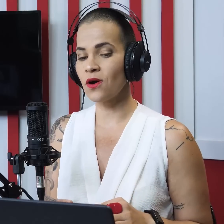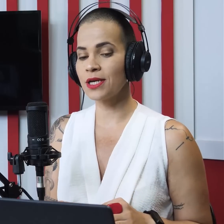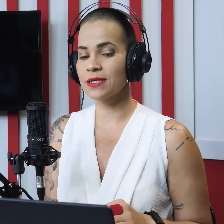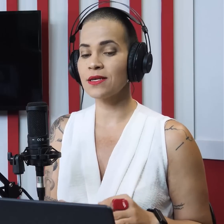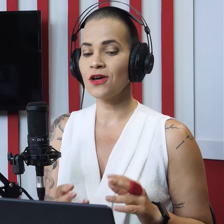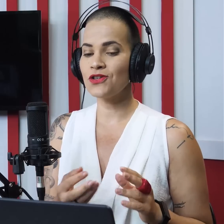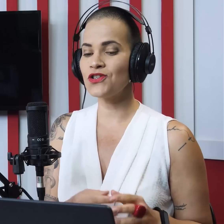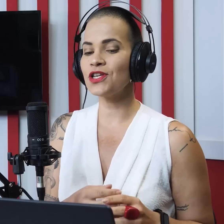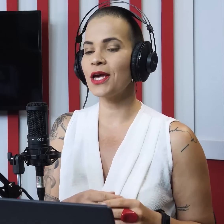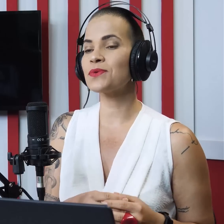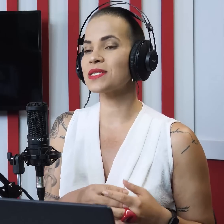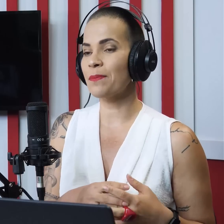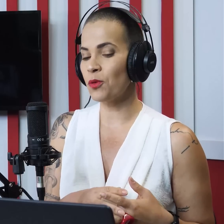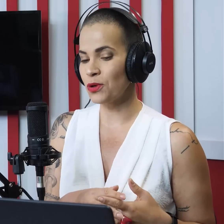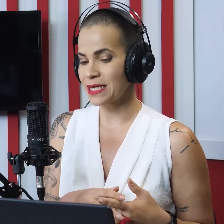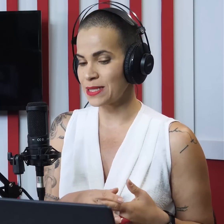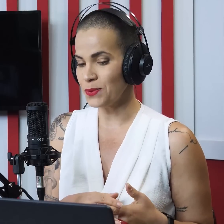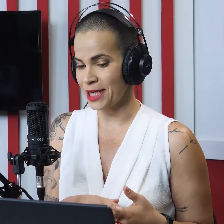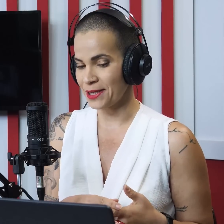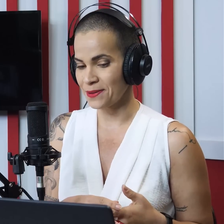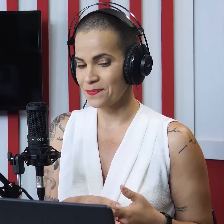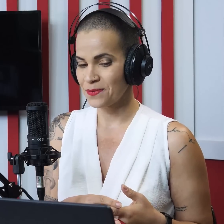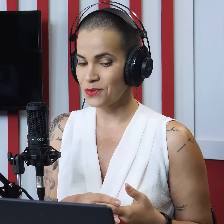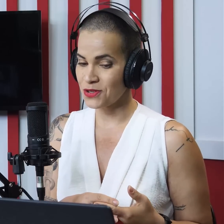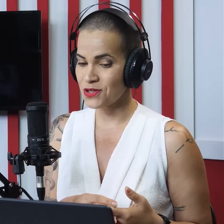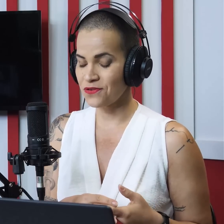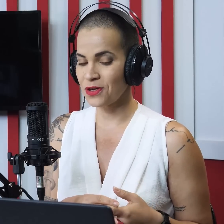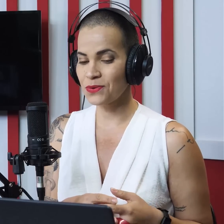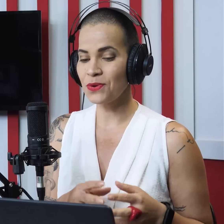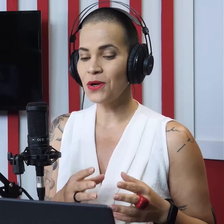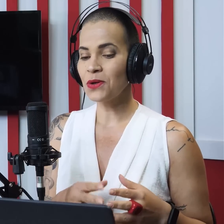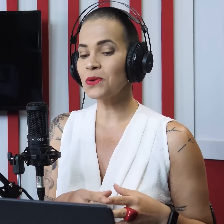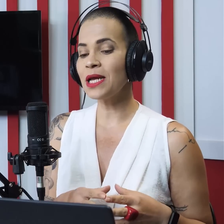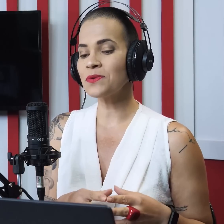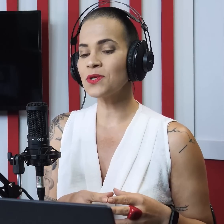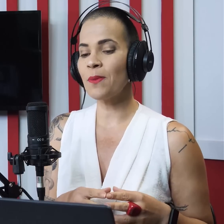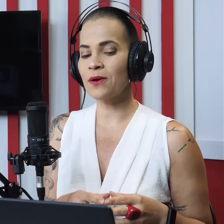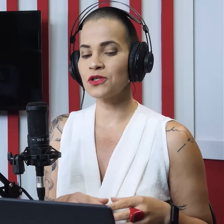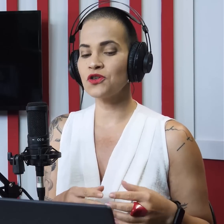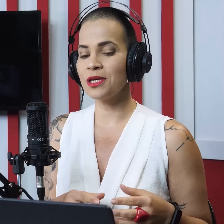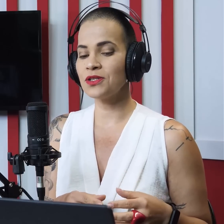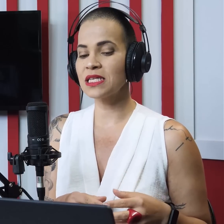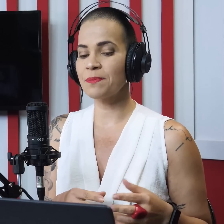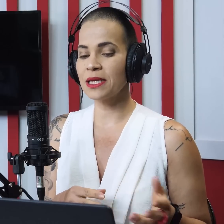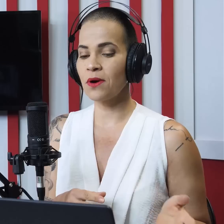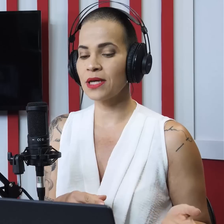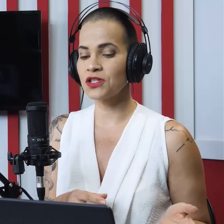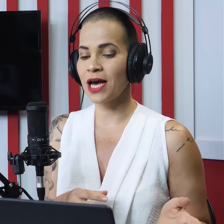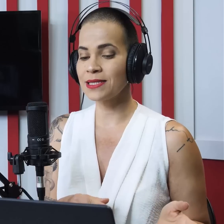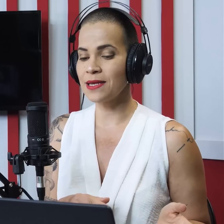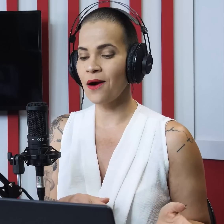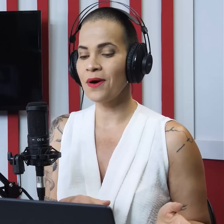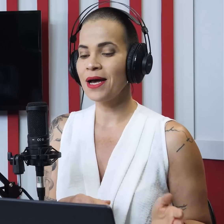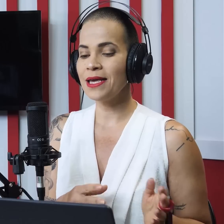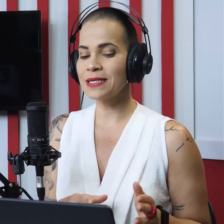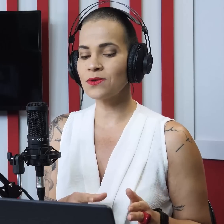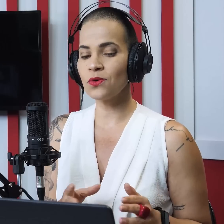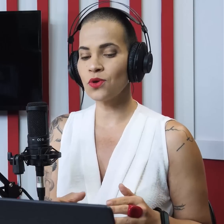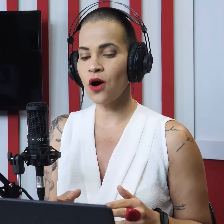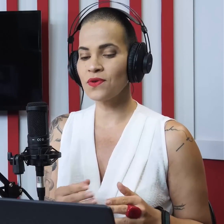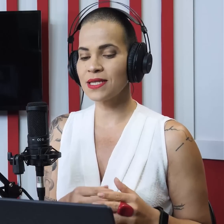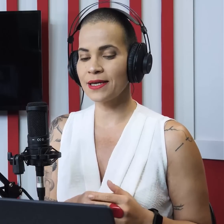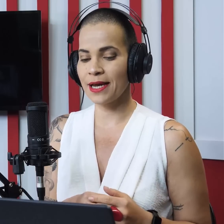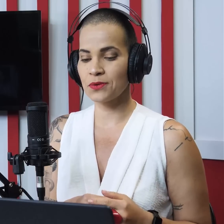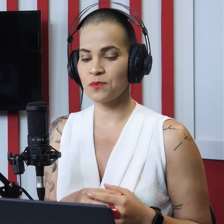conquistas históricas de direitos da população negra. Durante o evento, Lula anunciou o pacote de medidas pela igualdade racial e